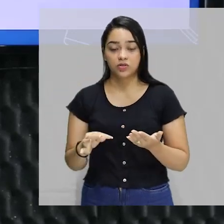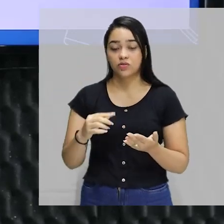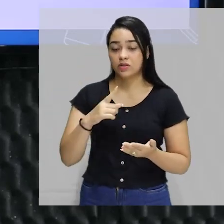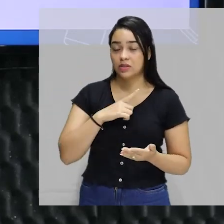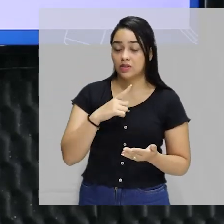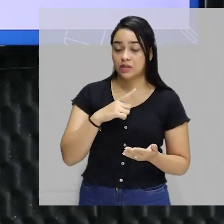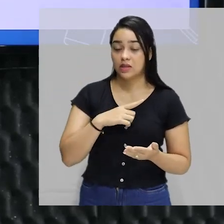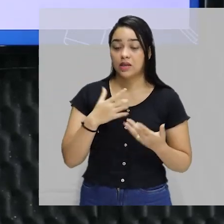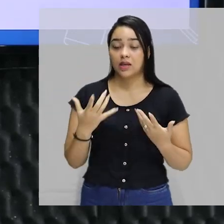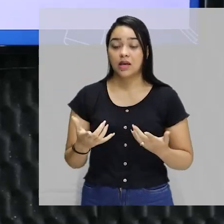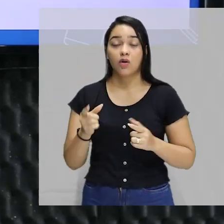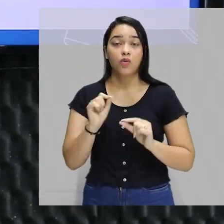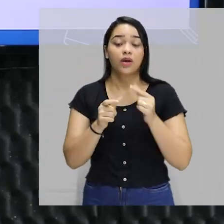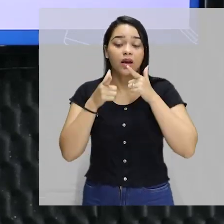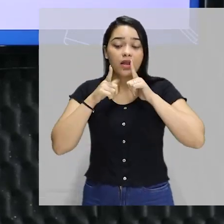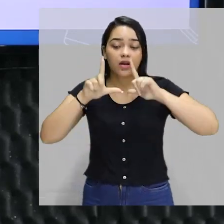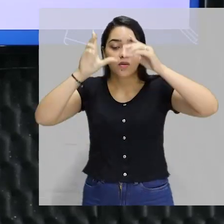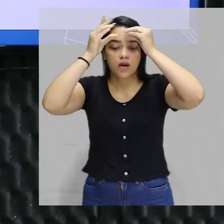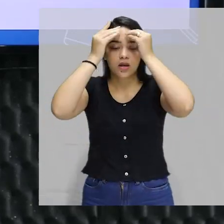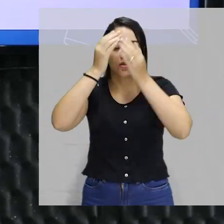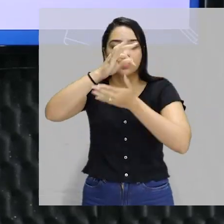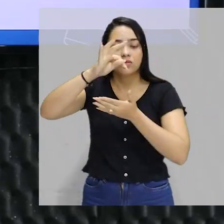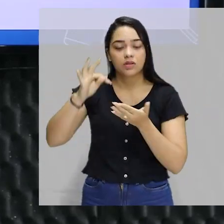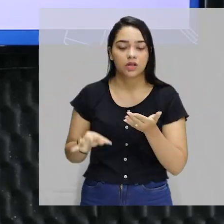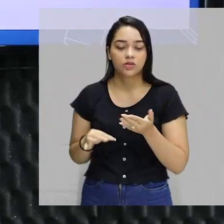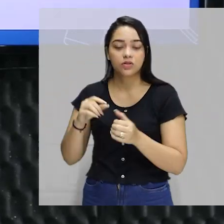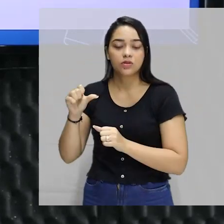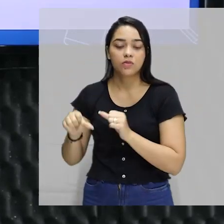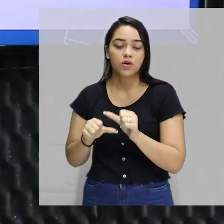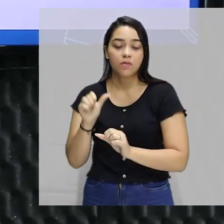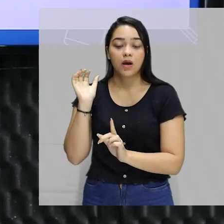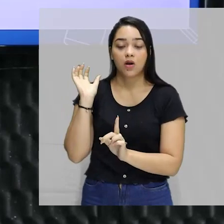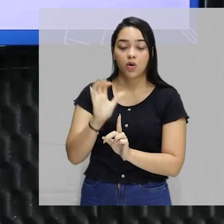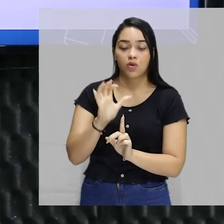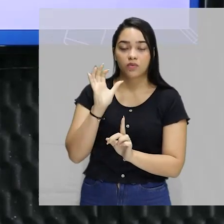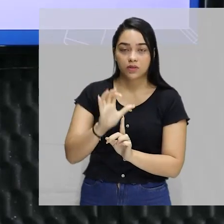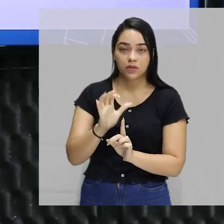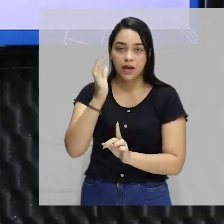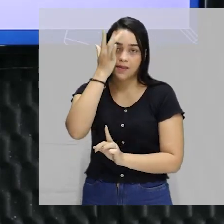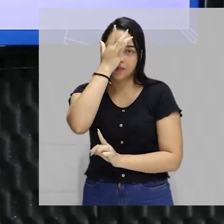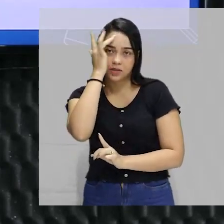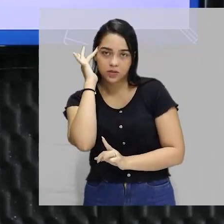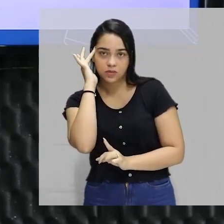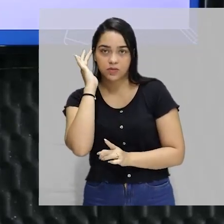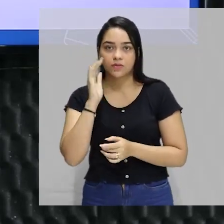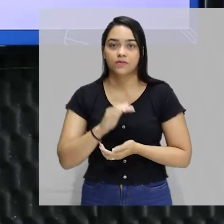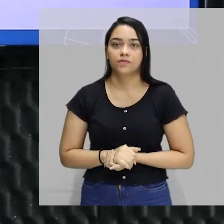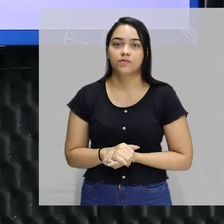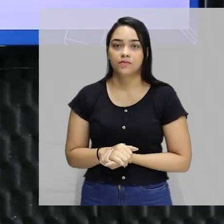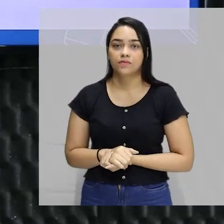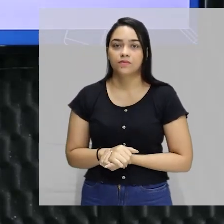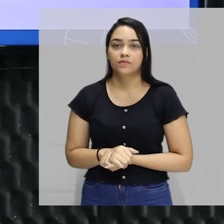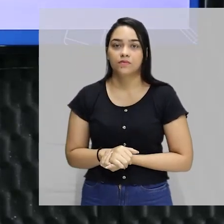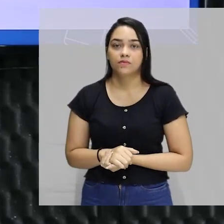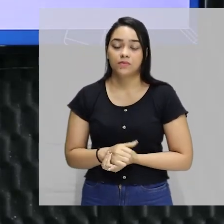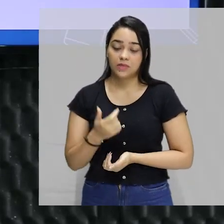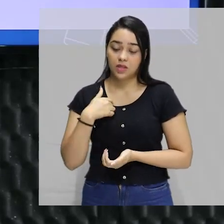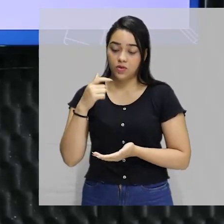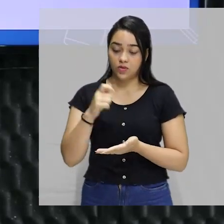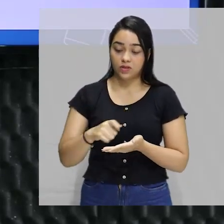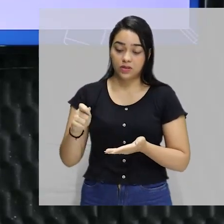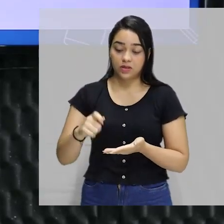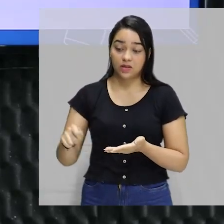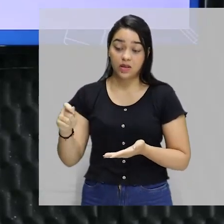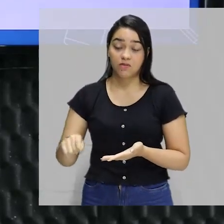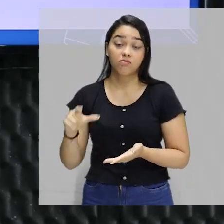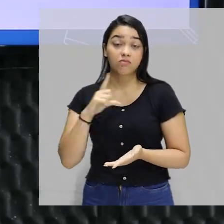publicitários, nos quais a linguagem e o texto se moldam para convencer o consumidor. Quando eu escrevo algo,